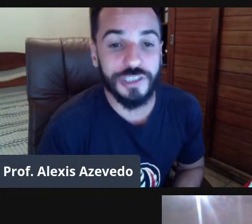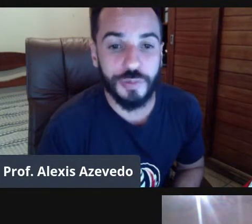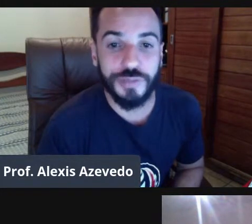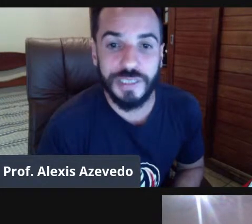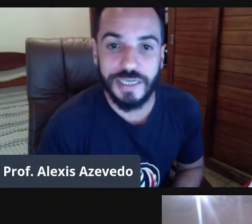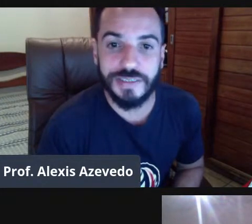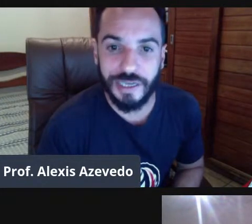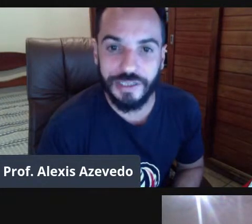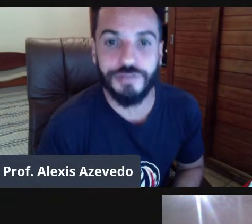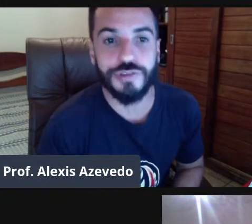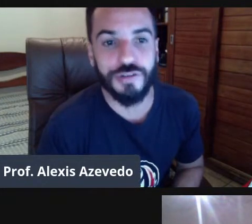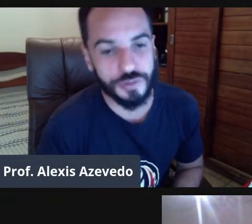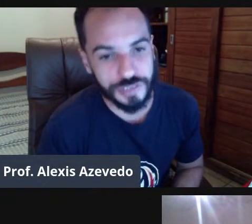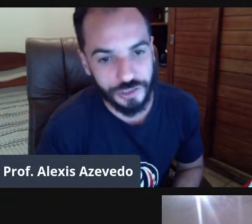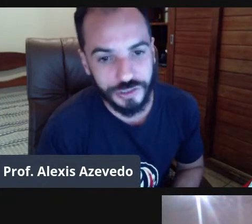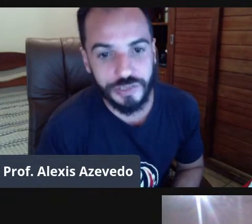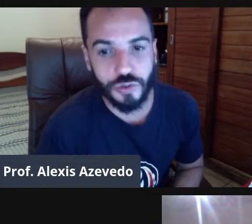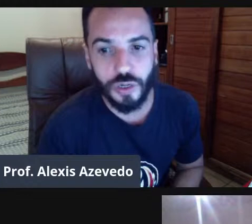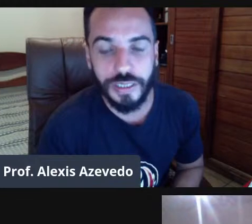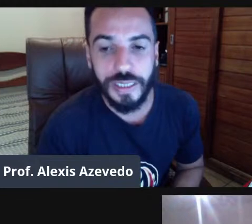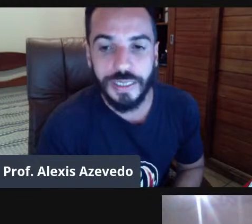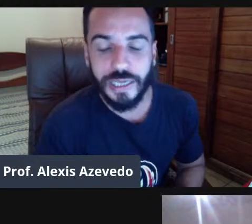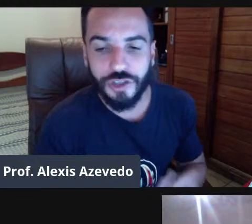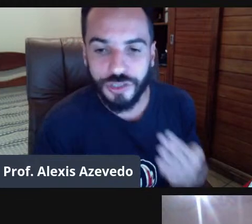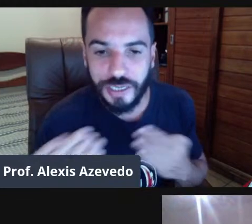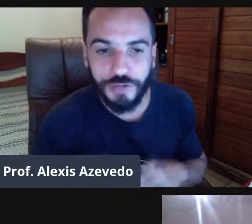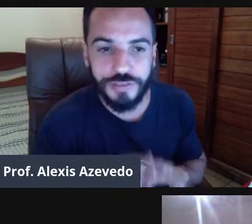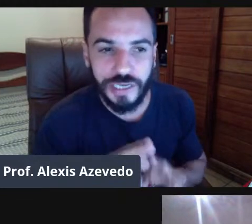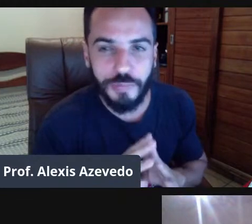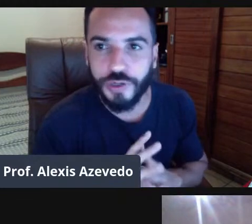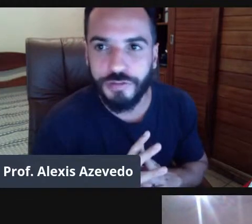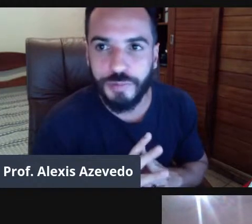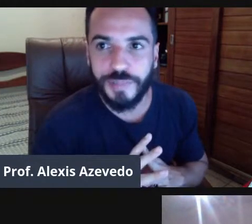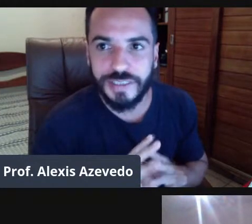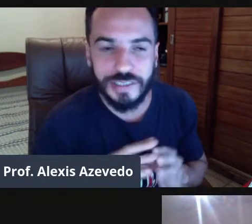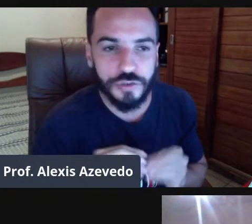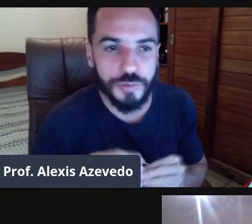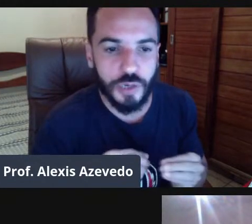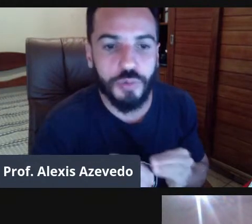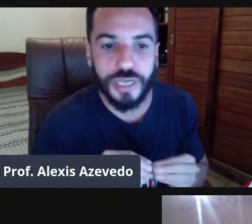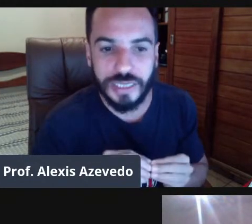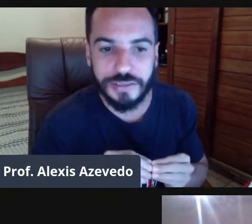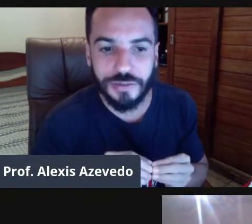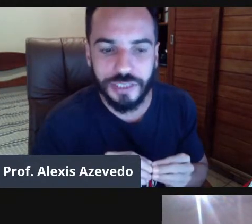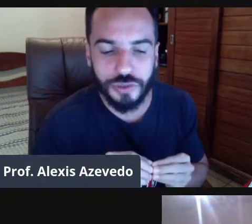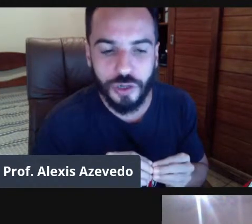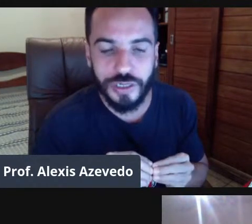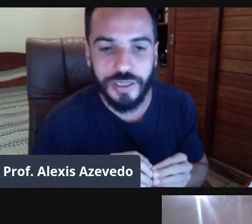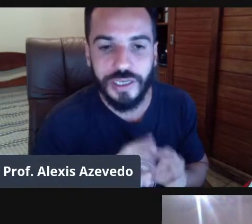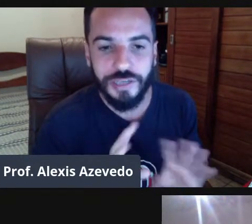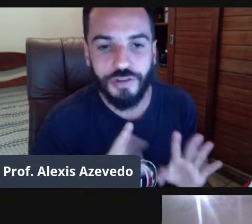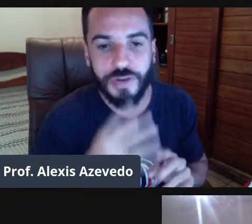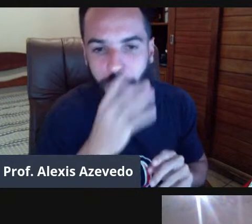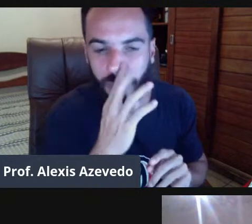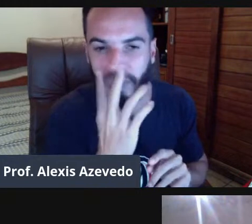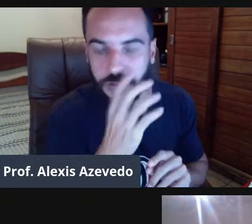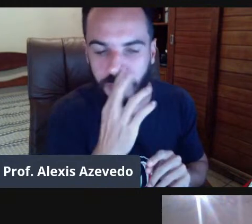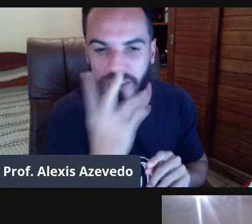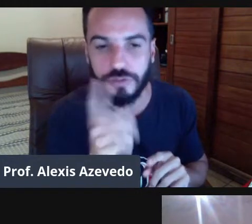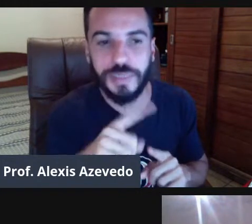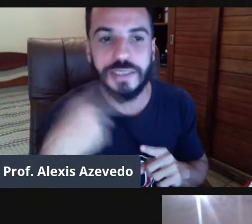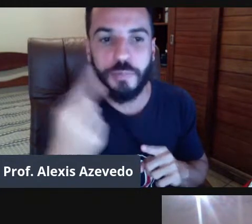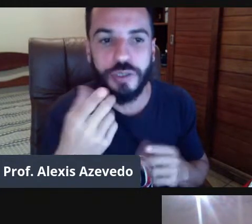como que vai disponibilizar esse arquivo, talvez no site da escola, que a gente daqui a pouco eu vou me apresentar sobre a comunicação da escola. Vou falar um